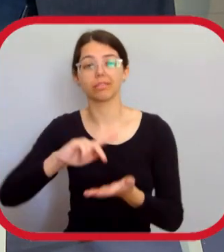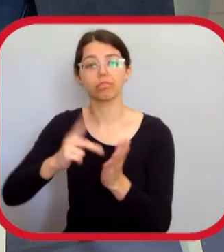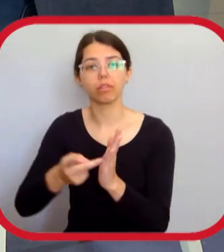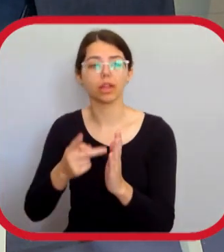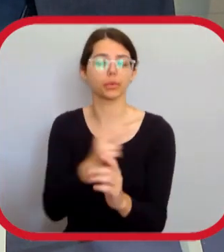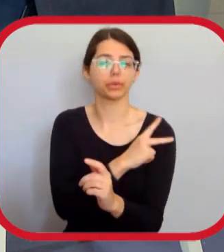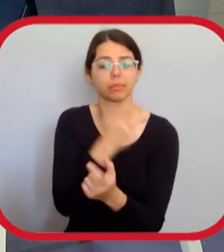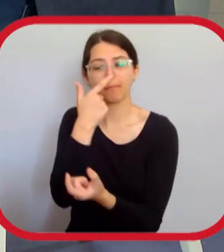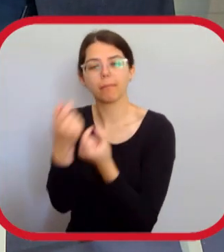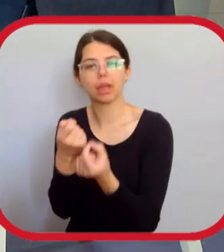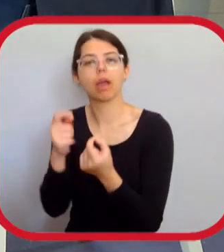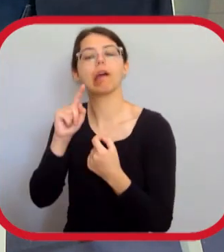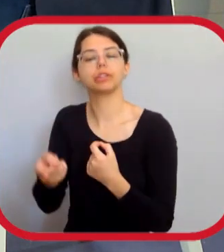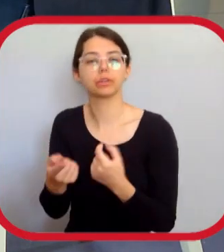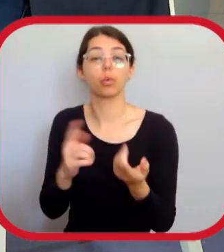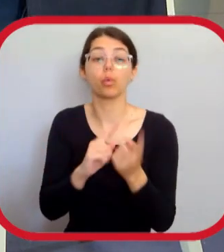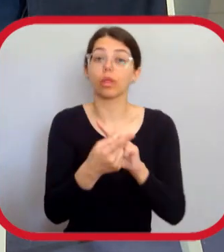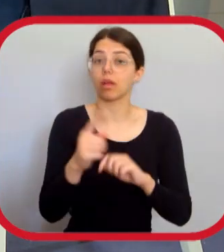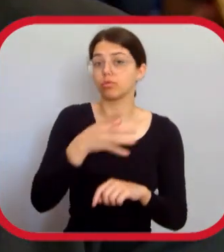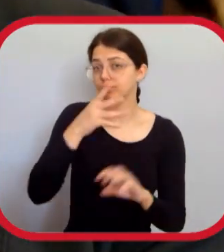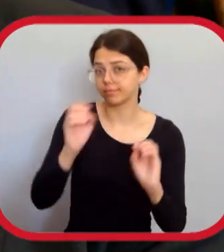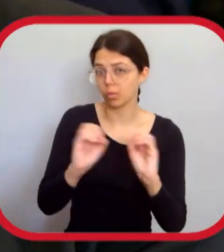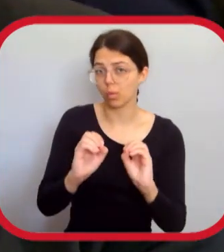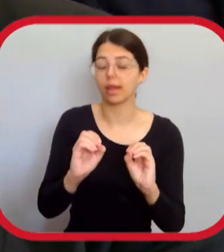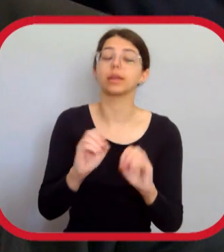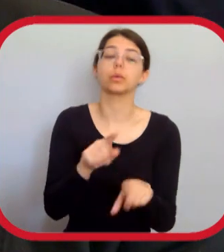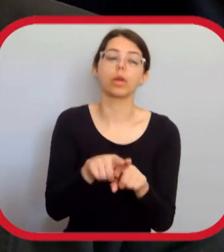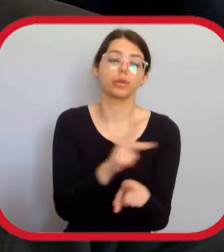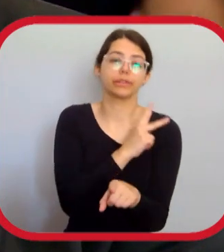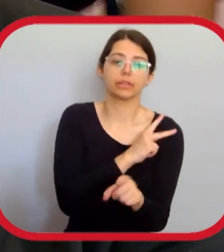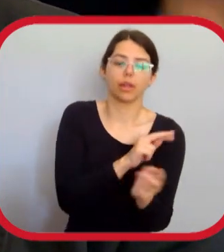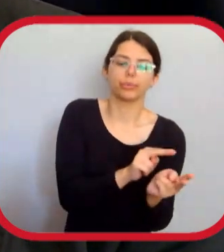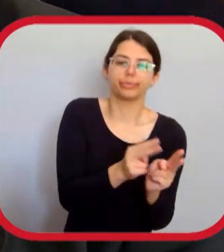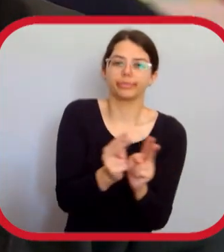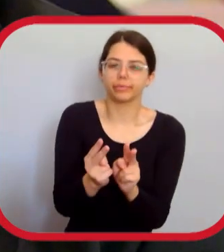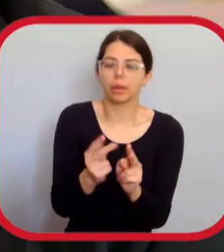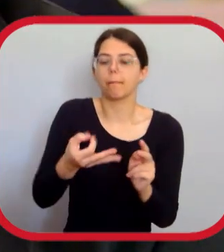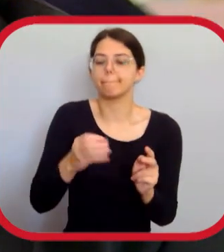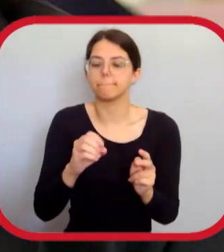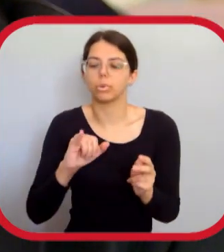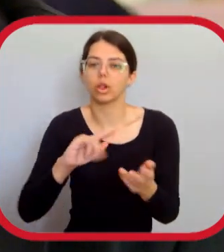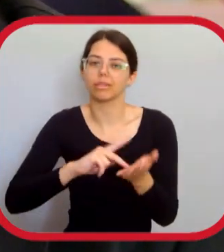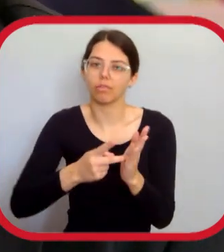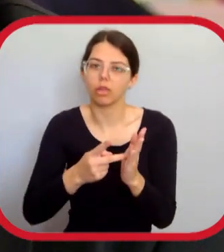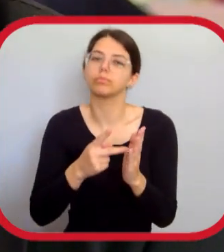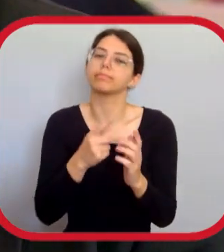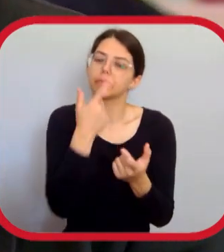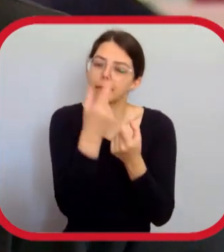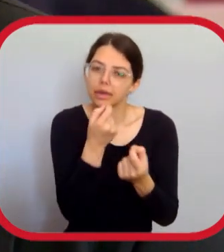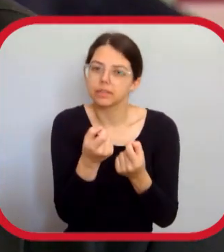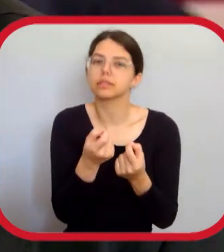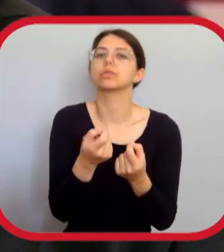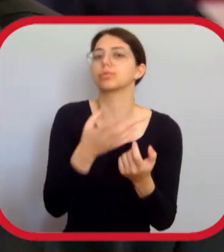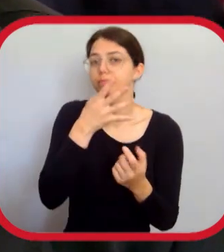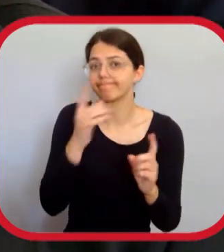mais próximos das universidades. Não clarifica ao contrário, se calhar deveria clarificar as universidades que se aproximaram mais dos politécnicos, porque